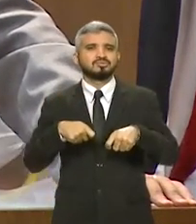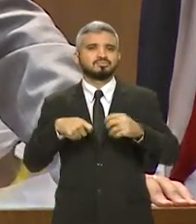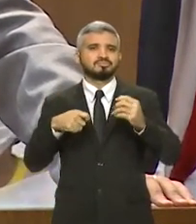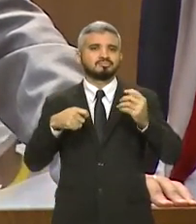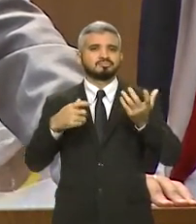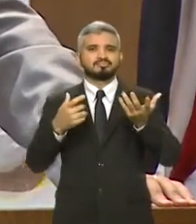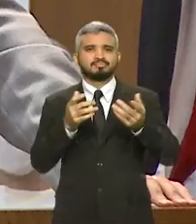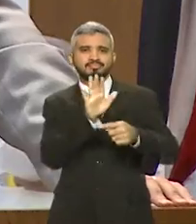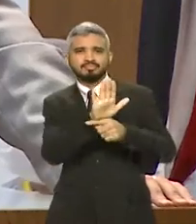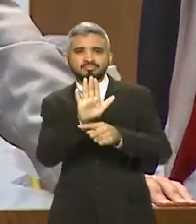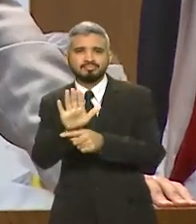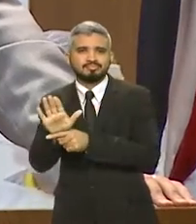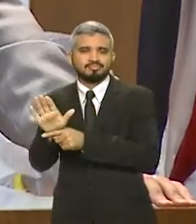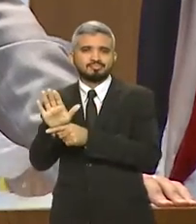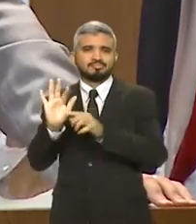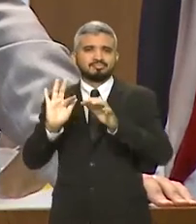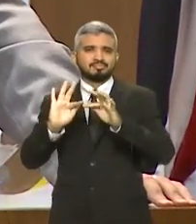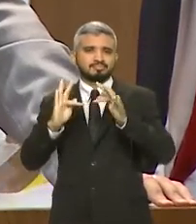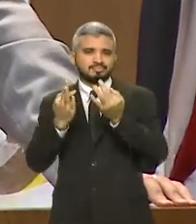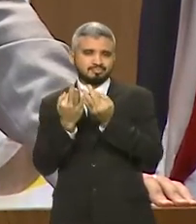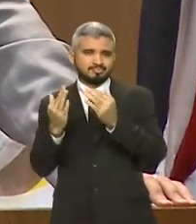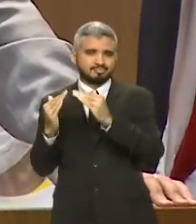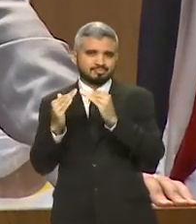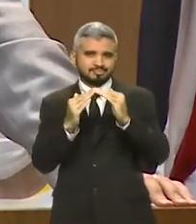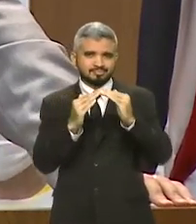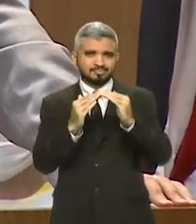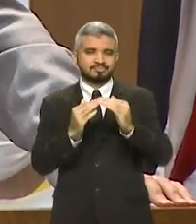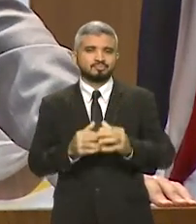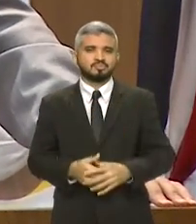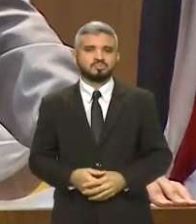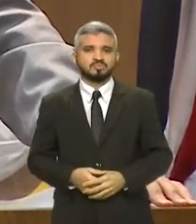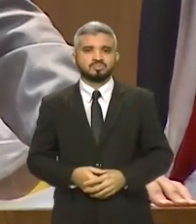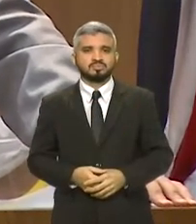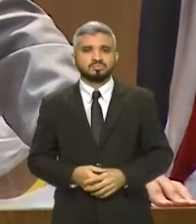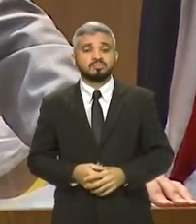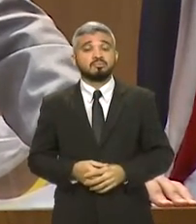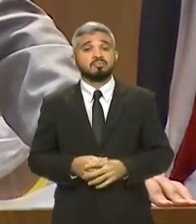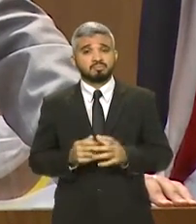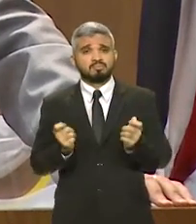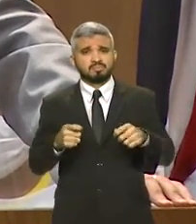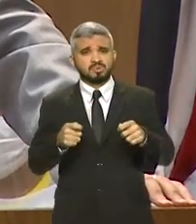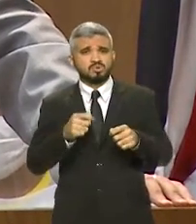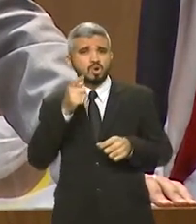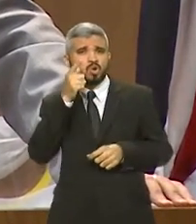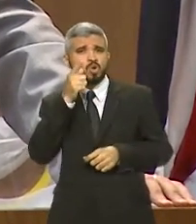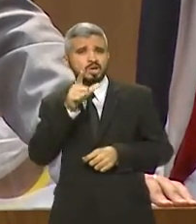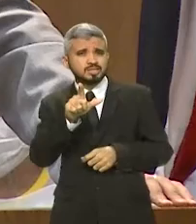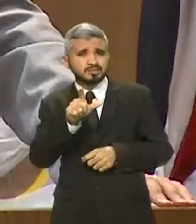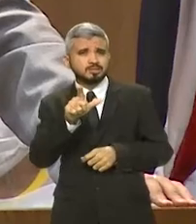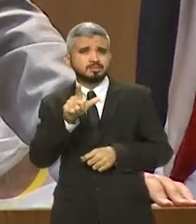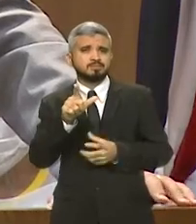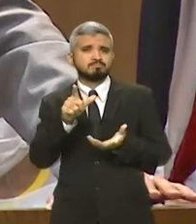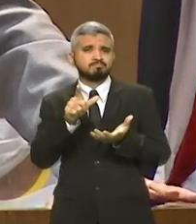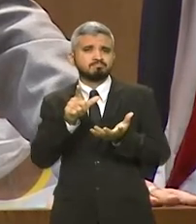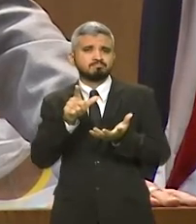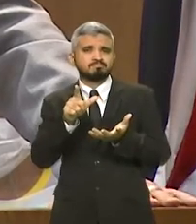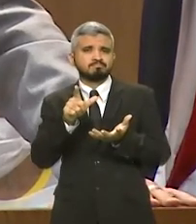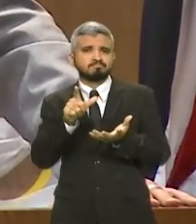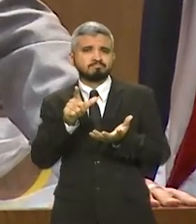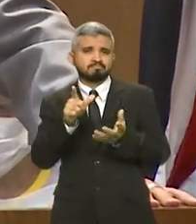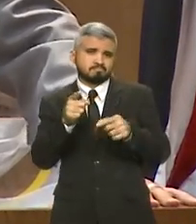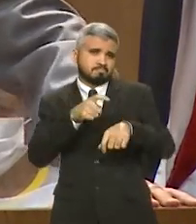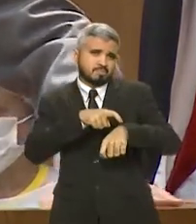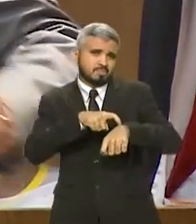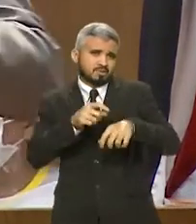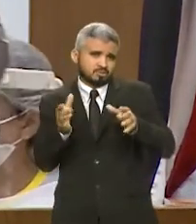familiares de maneira a conseguir atravessar um momento difícil que esteja atravessando, esteja passando.